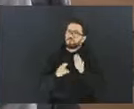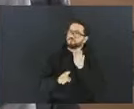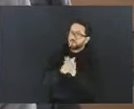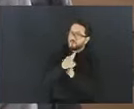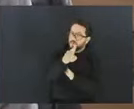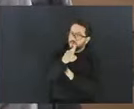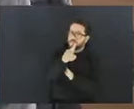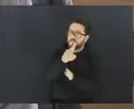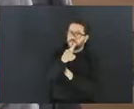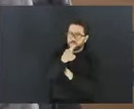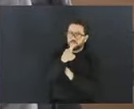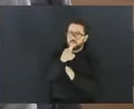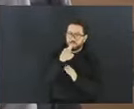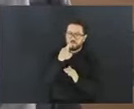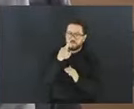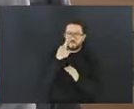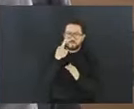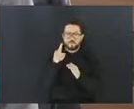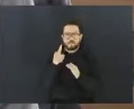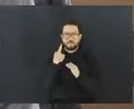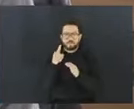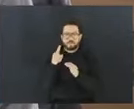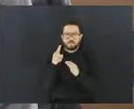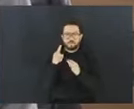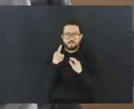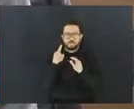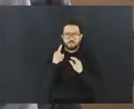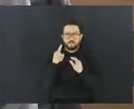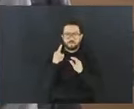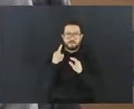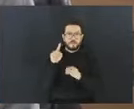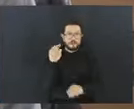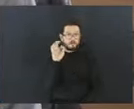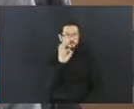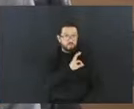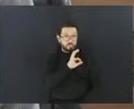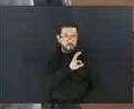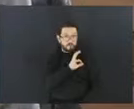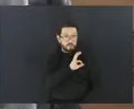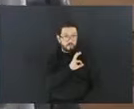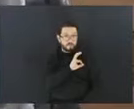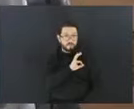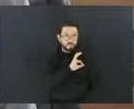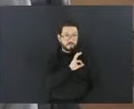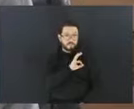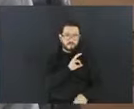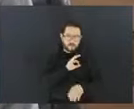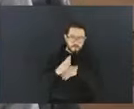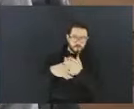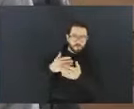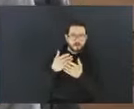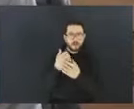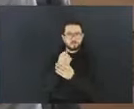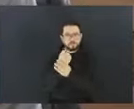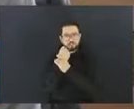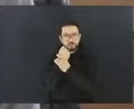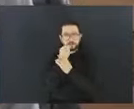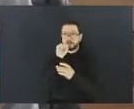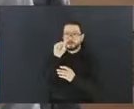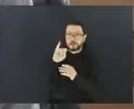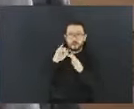nessa atividade que a polícia desenvolve, existe uma parceria das escolas, se é bem recepcionado nas escolas, se existe o